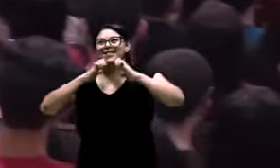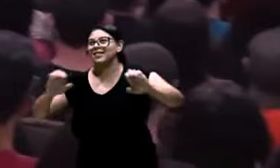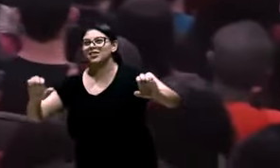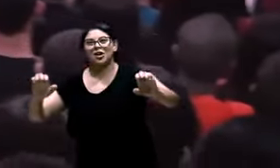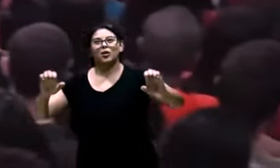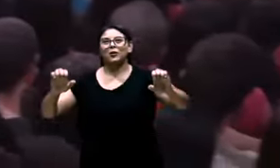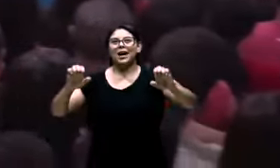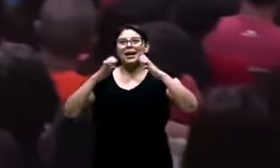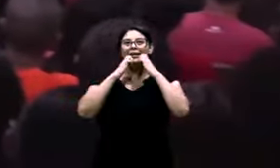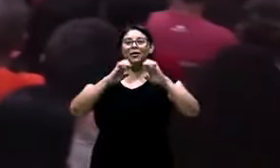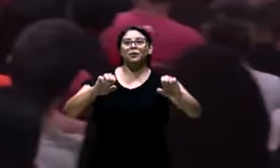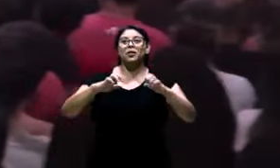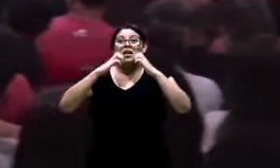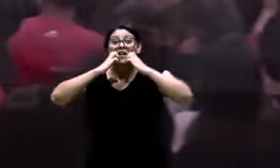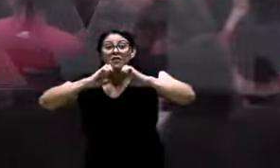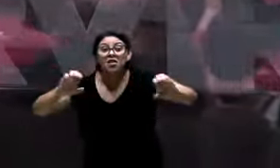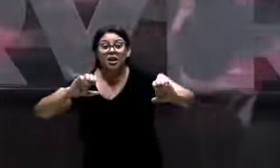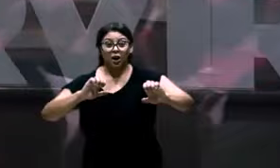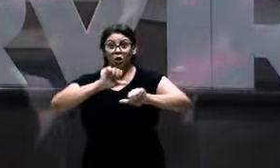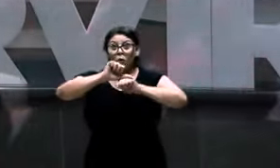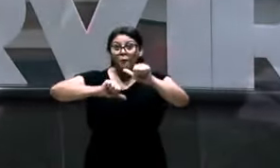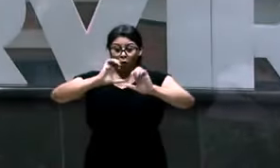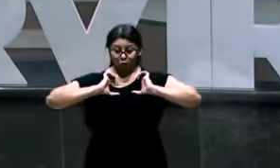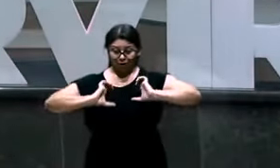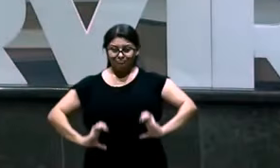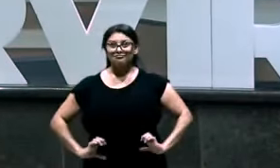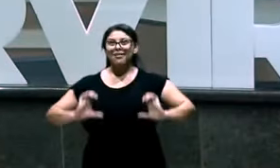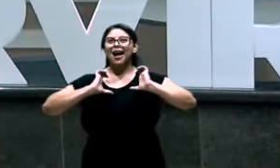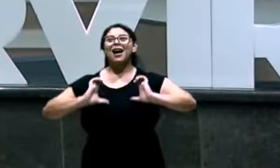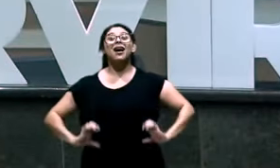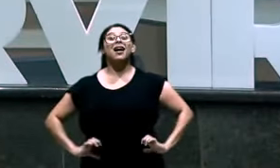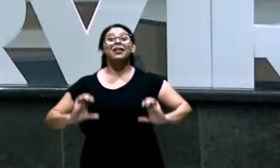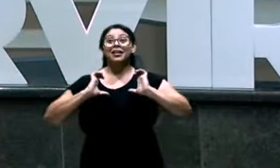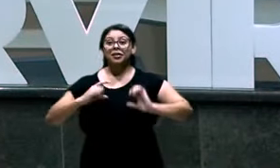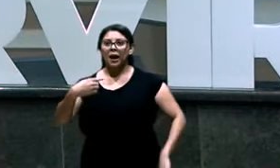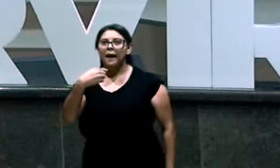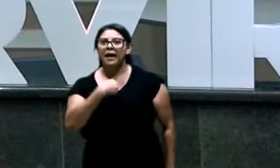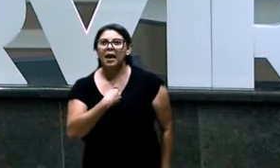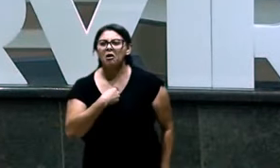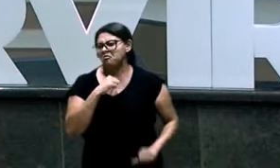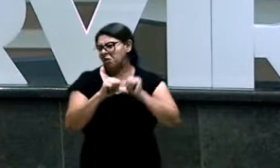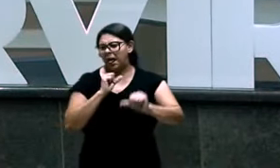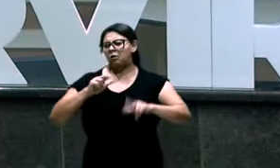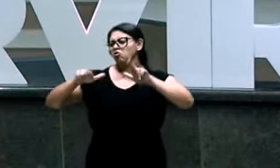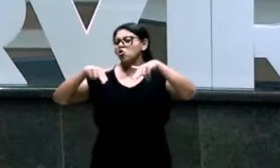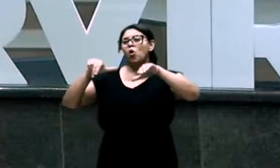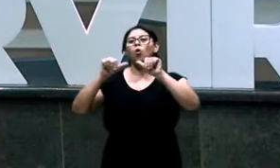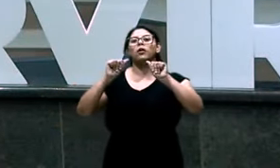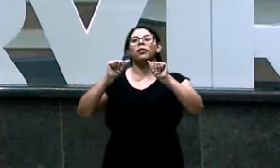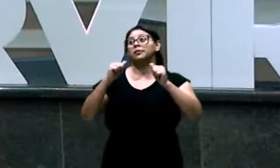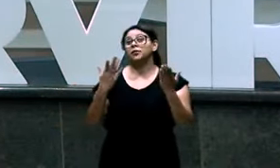caráter. Evangelho, ele traz mudanças. Eu sou assim e não mudo, então vai procurar alguma coisa para fazer, porque se